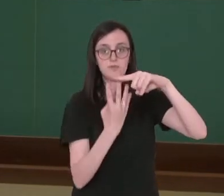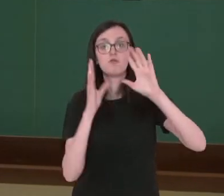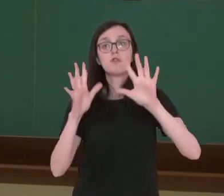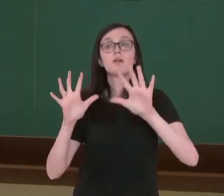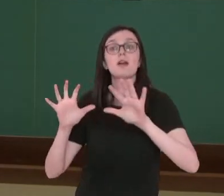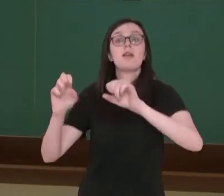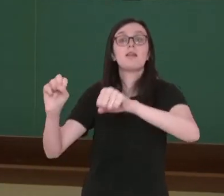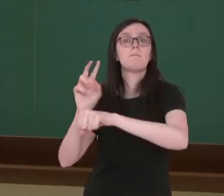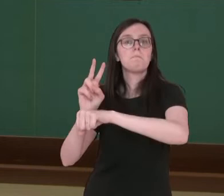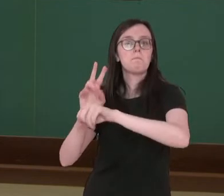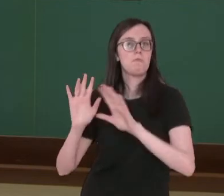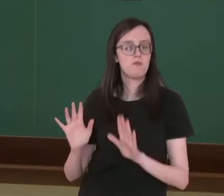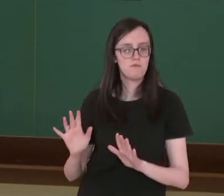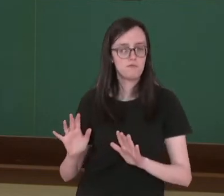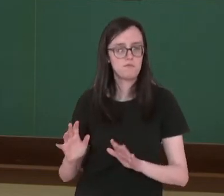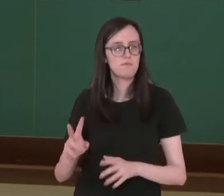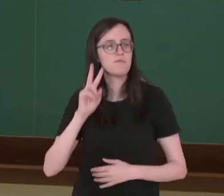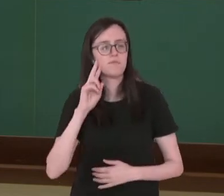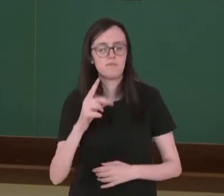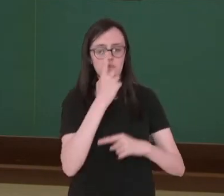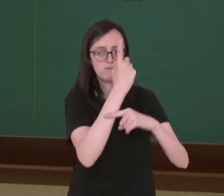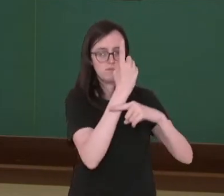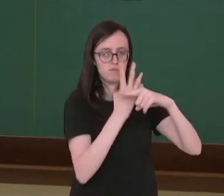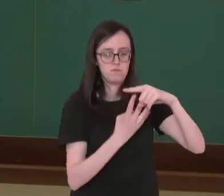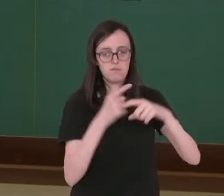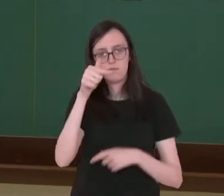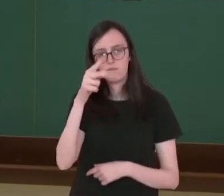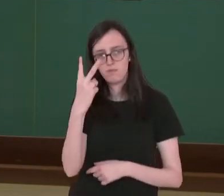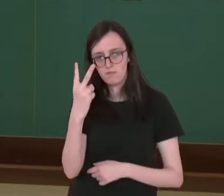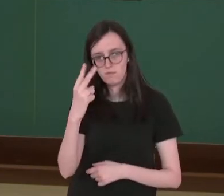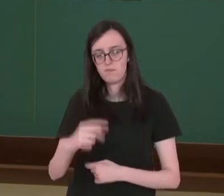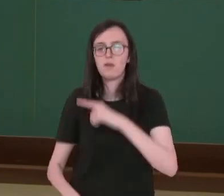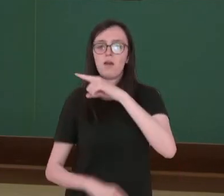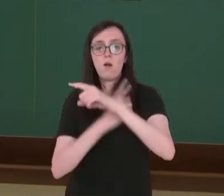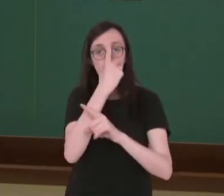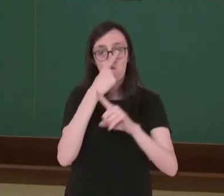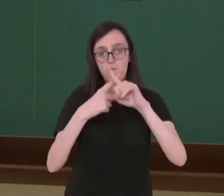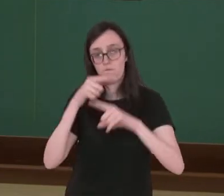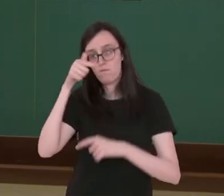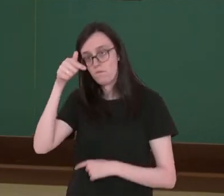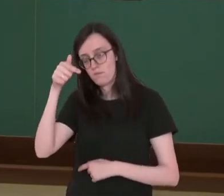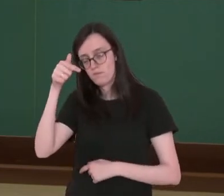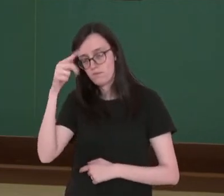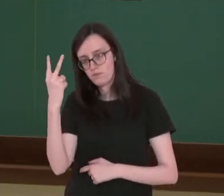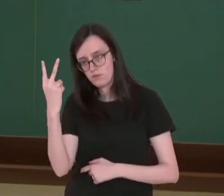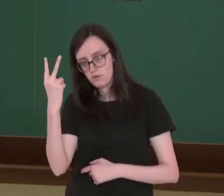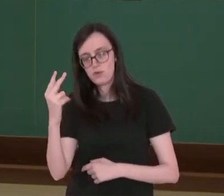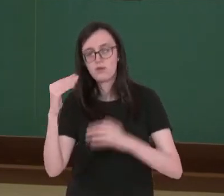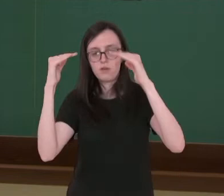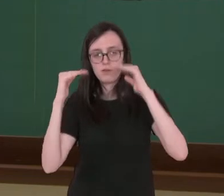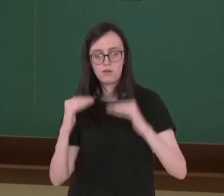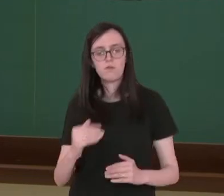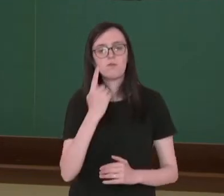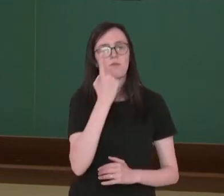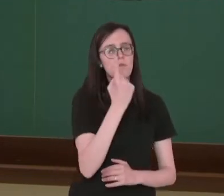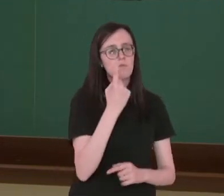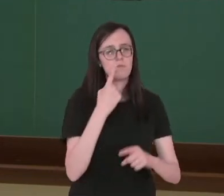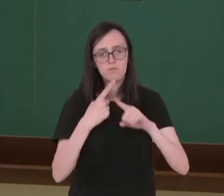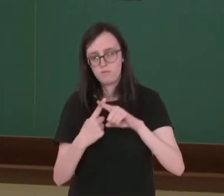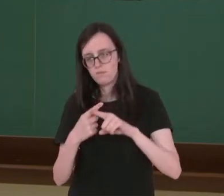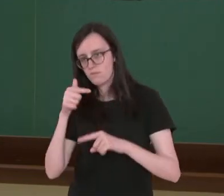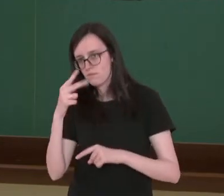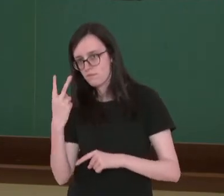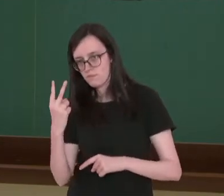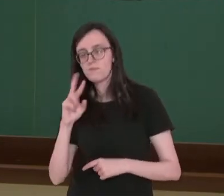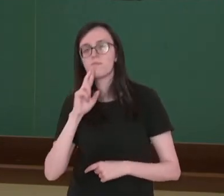reservados, 1/4 de 72, 1/4 vezes 72. No embaixo do 72 é 1, 1 vezes